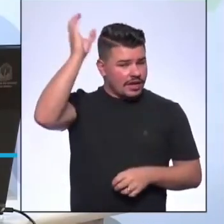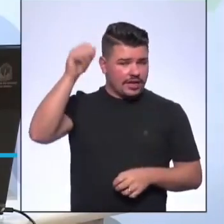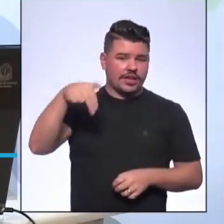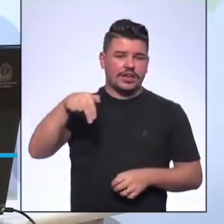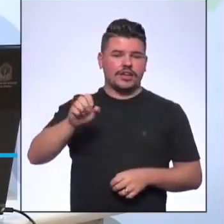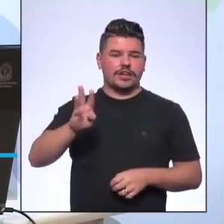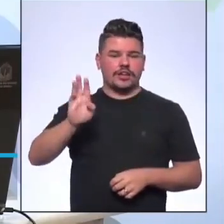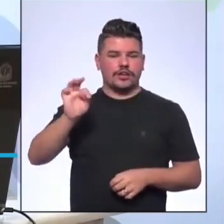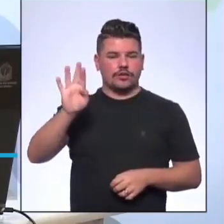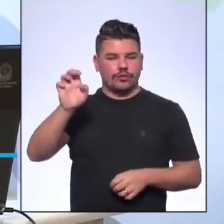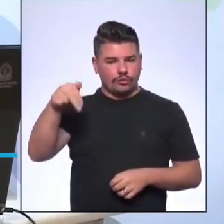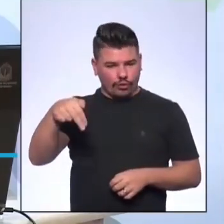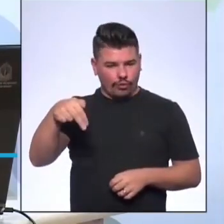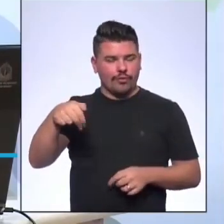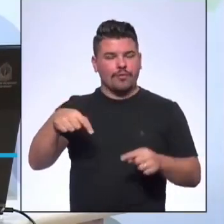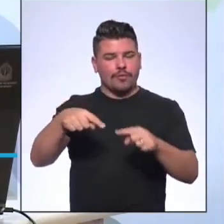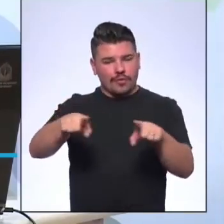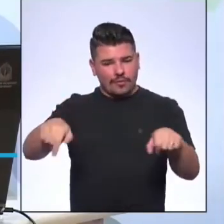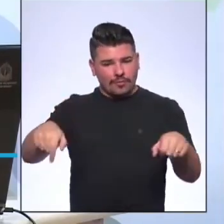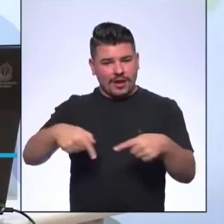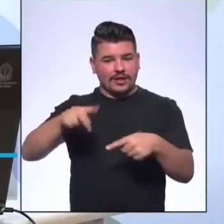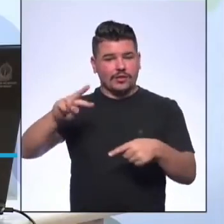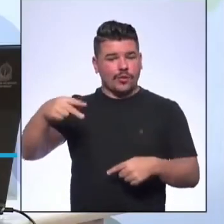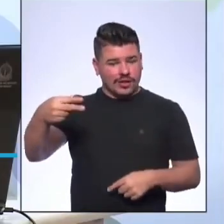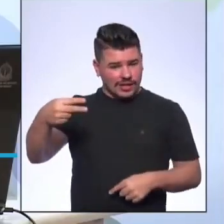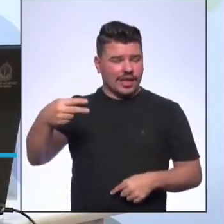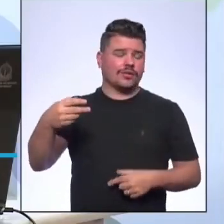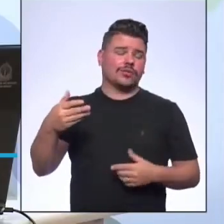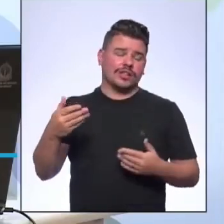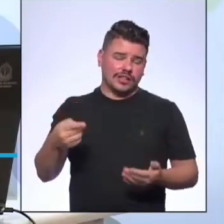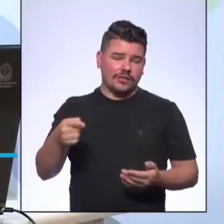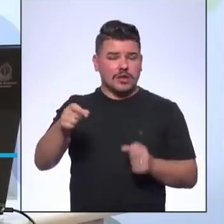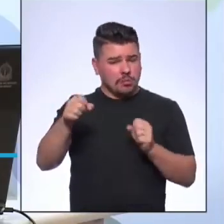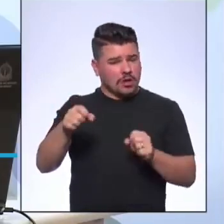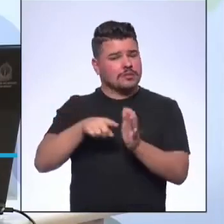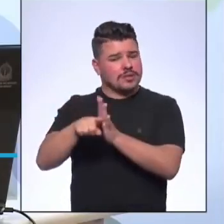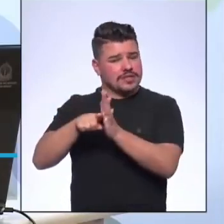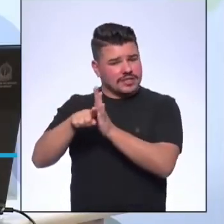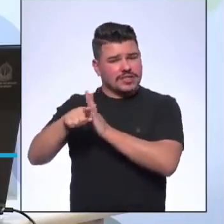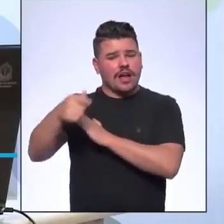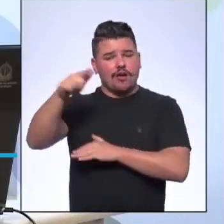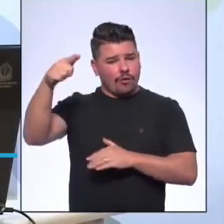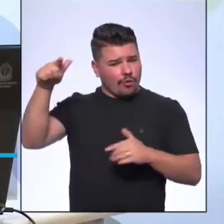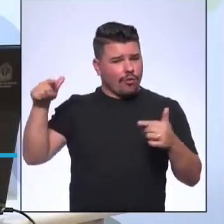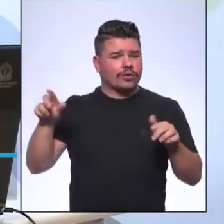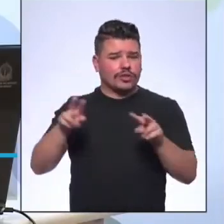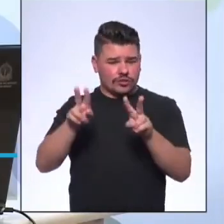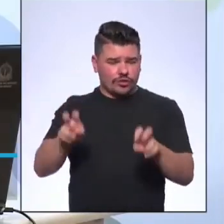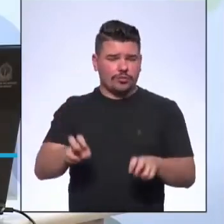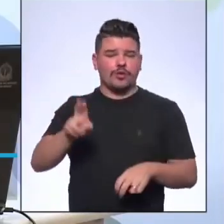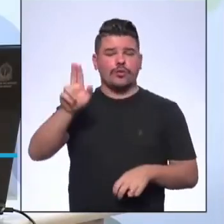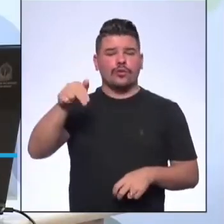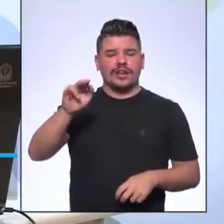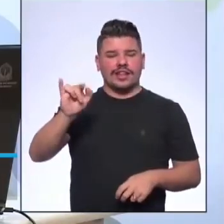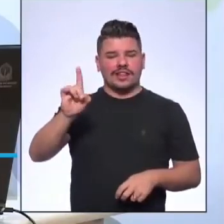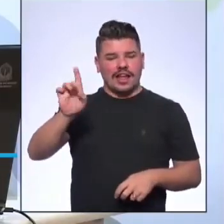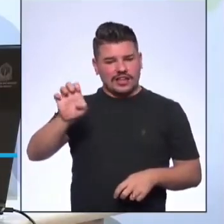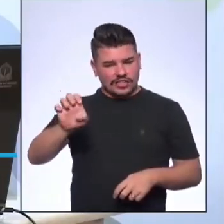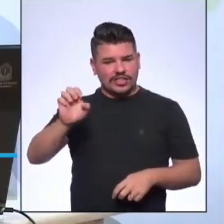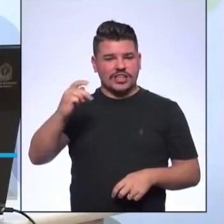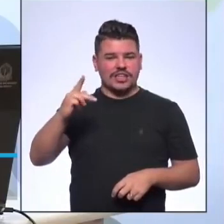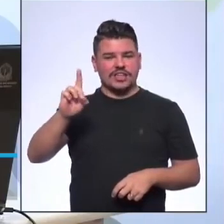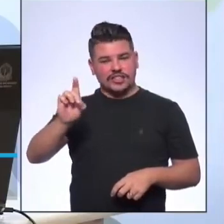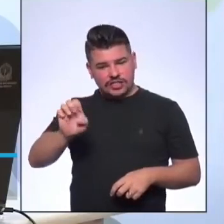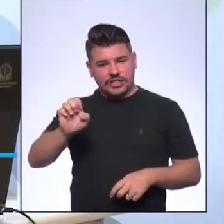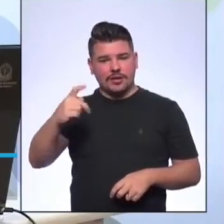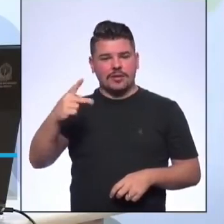não impede de você fazer uma pesquisa aí sobre outras unidades de pressão, né? Talvez quando você acompanhou aí enchendo um pneu do carro,